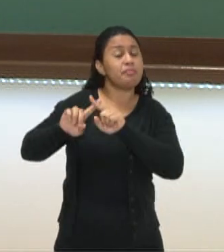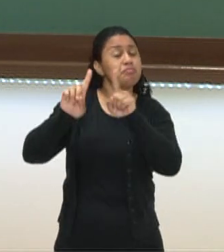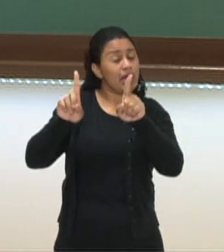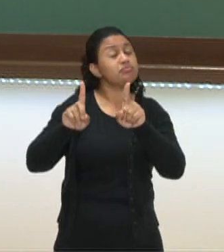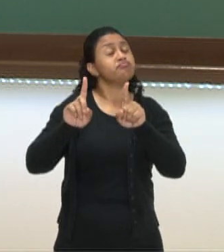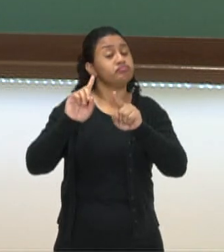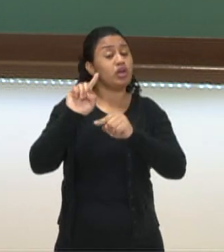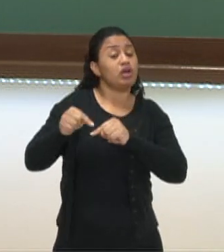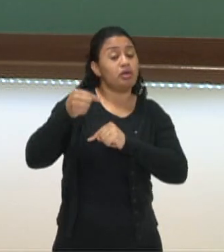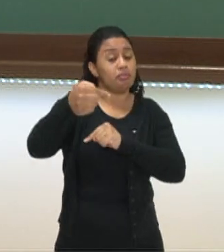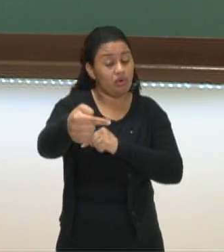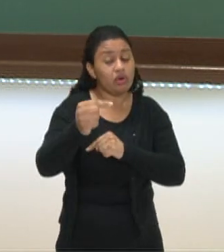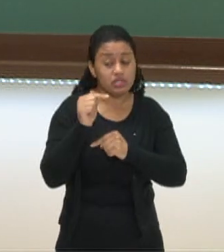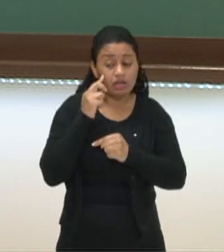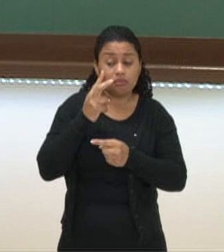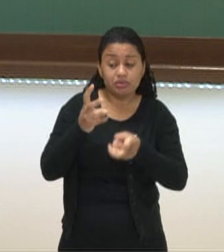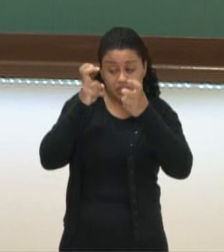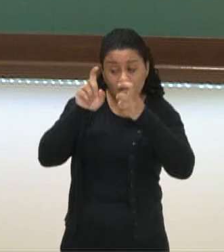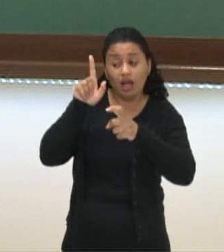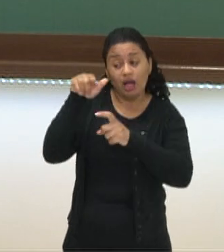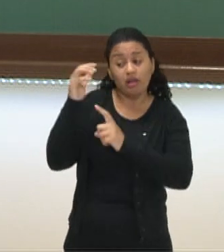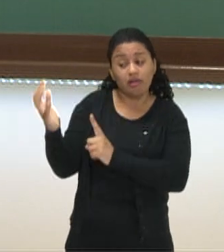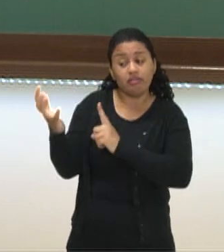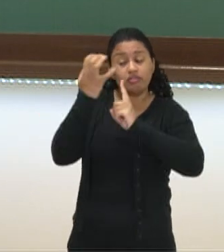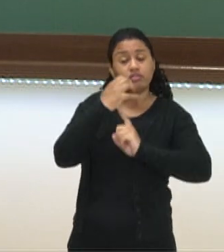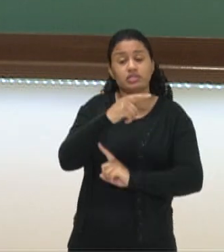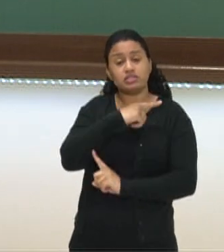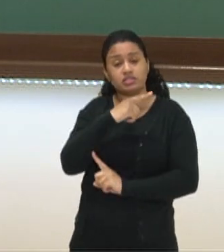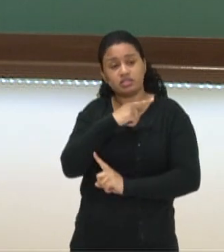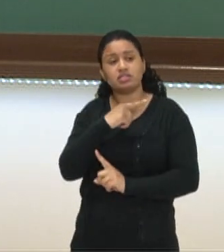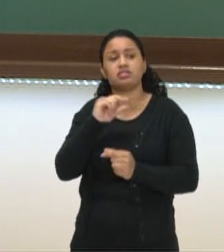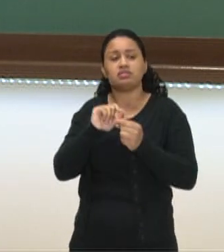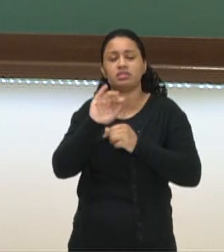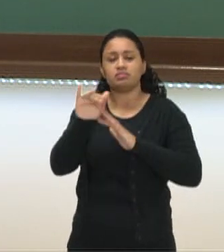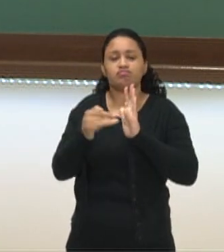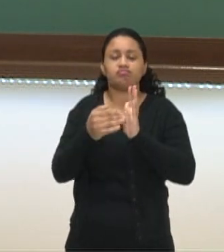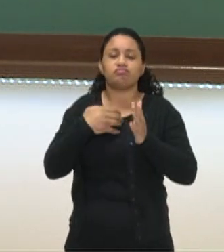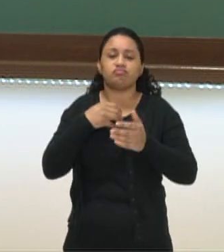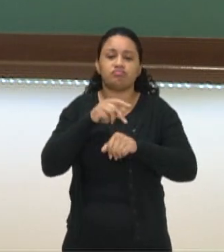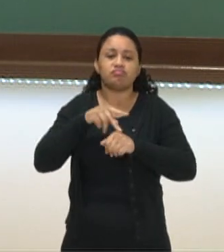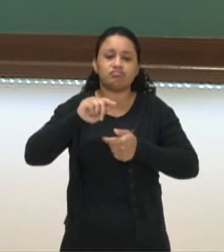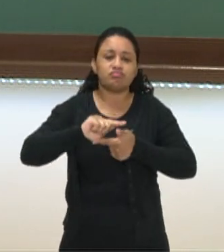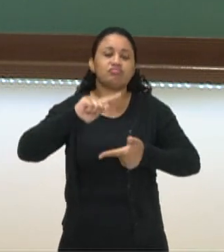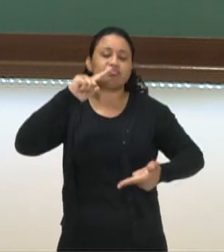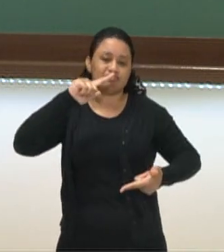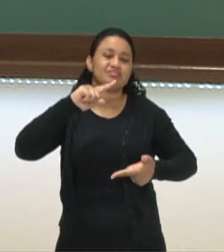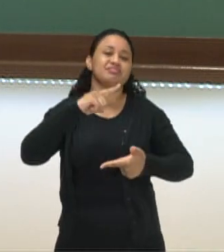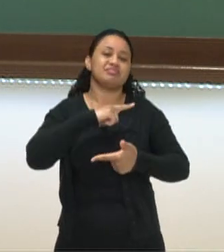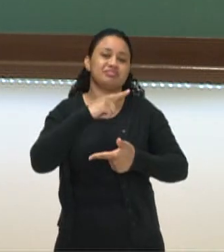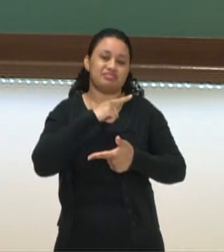e faz toda essa questão dessa forma pura geométrica, essa ausência de